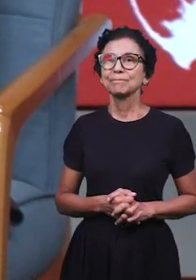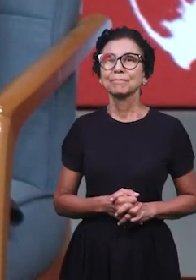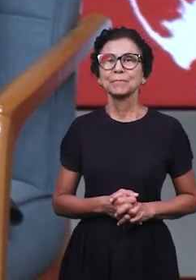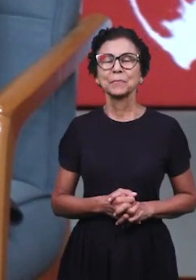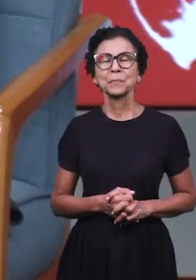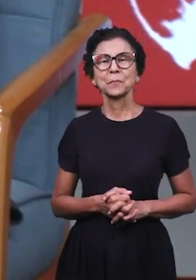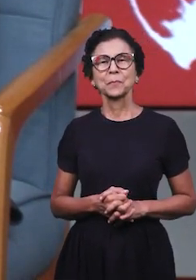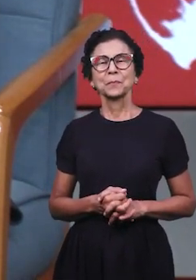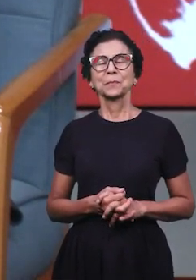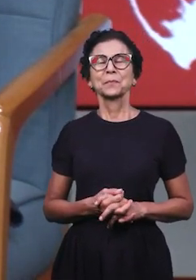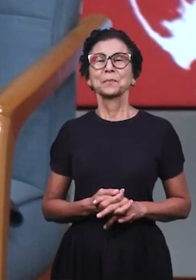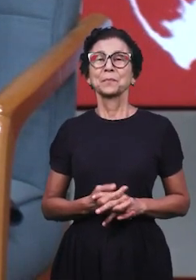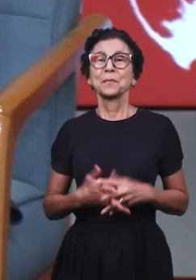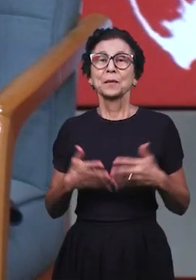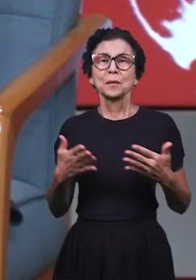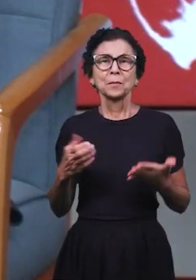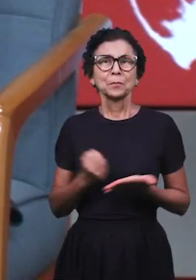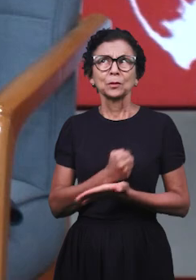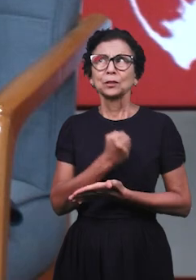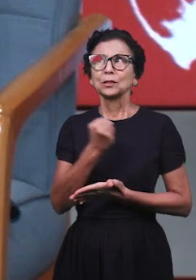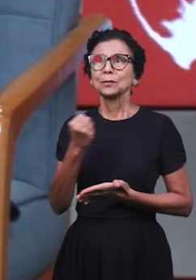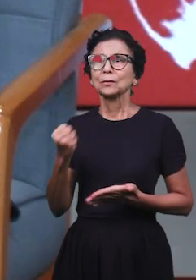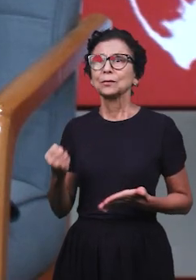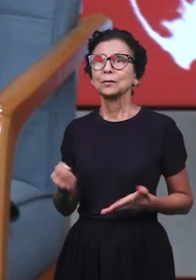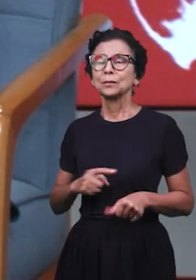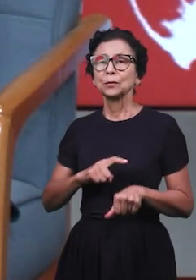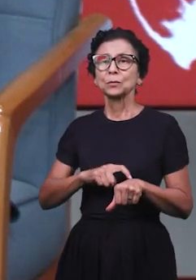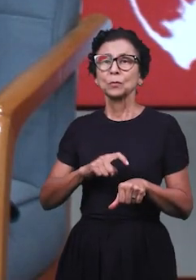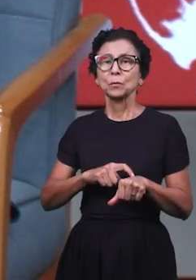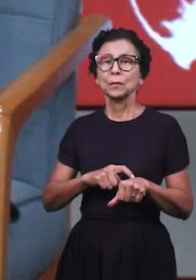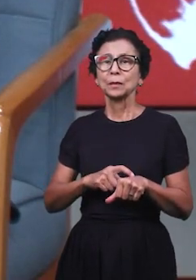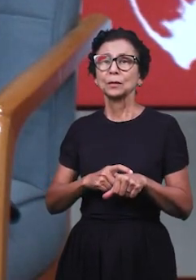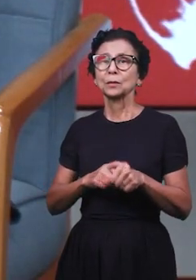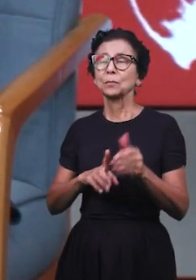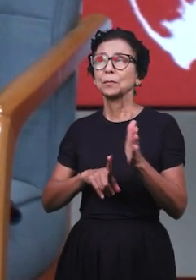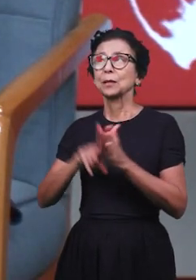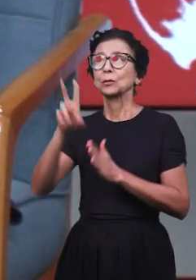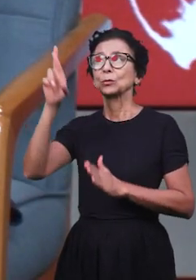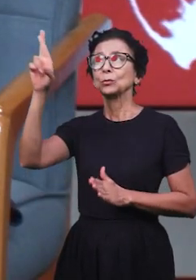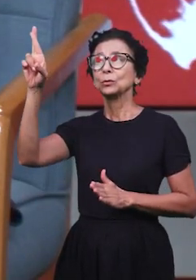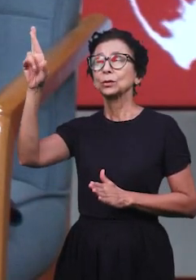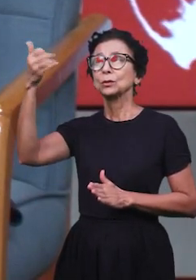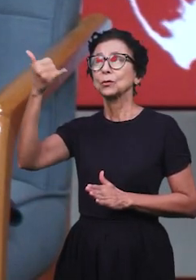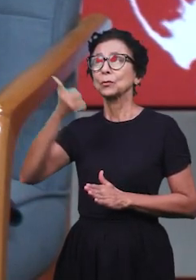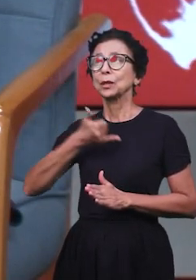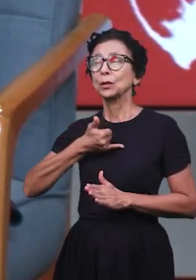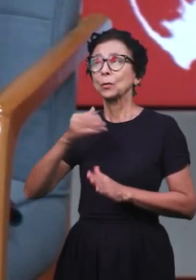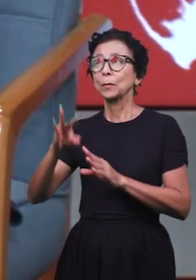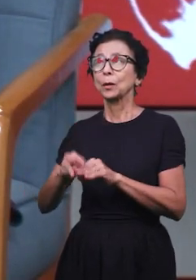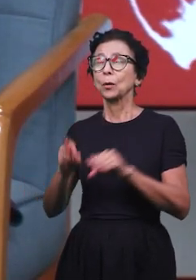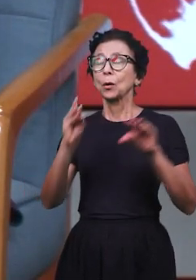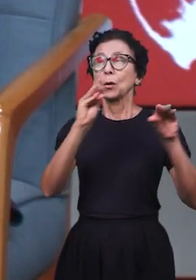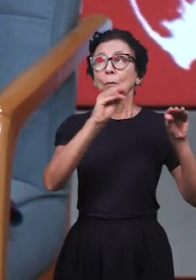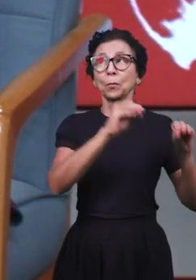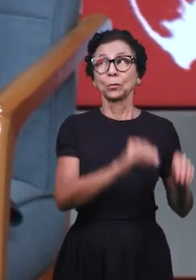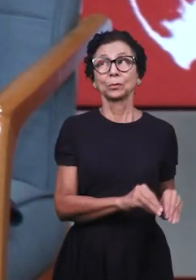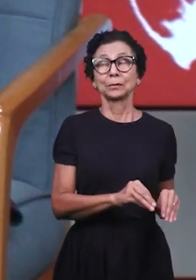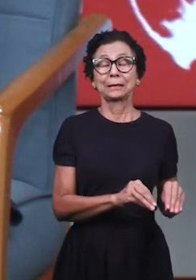e o senhor disse que era assim para eu sair, o Espírito Santo,